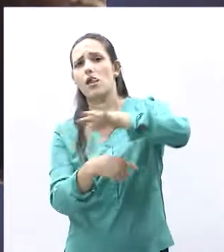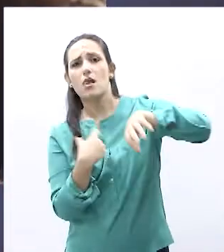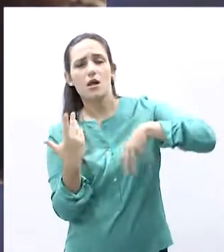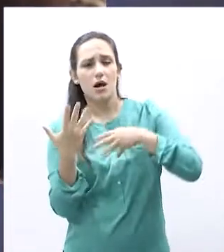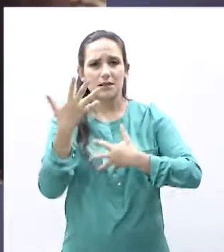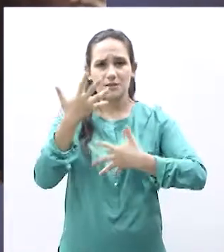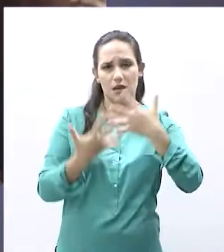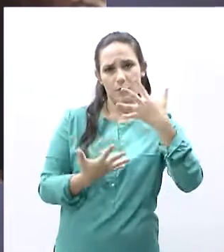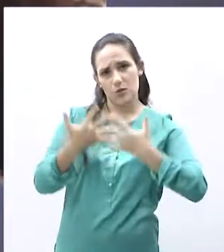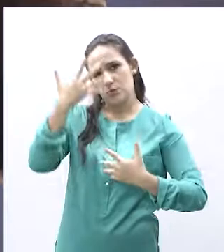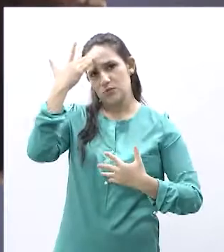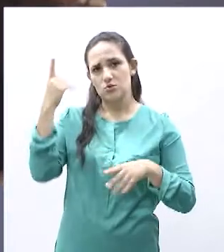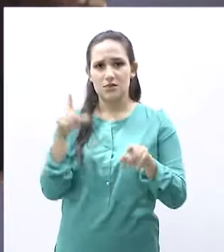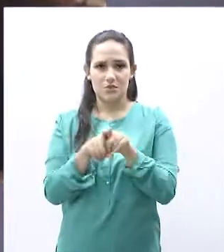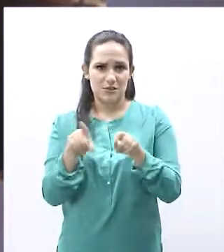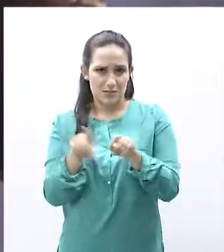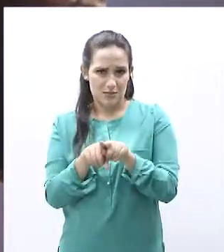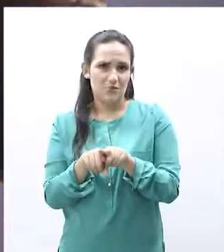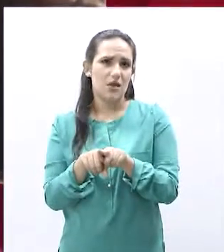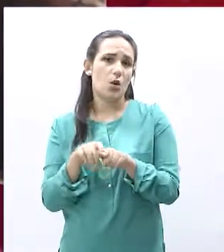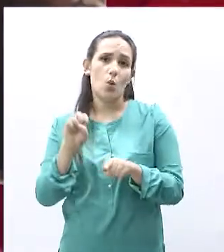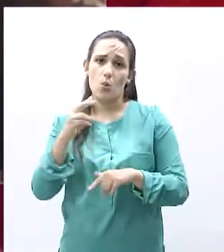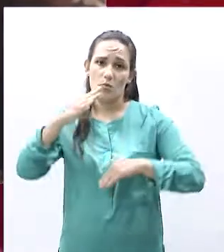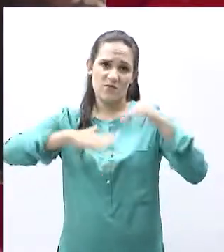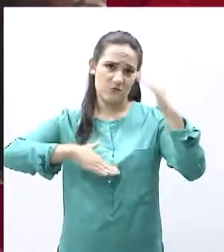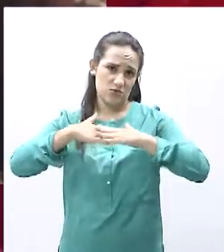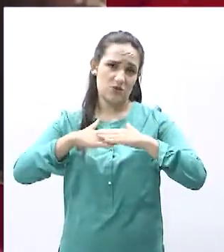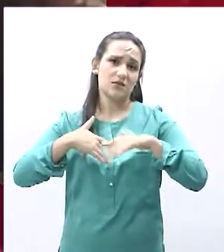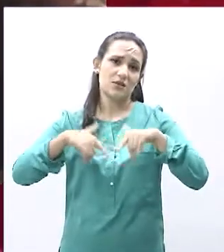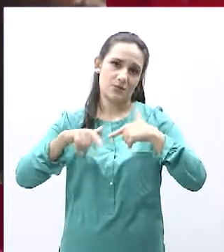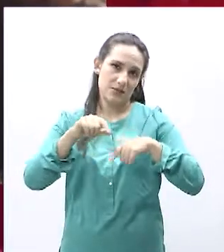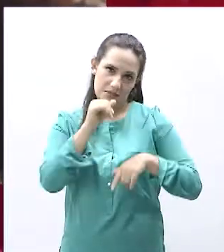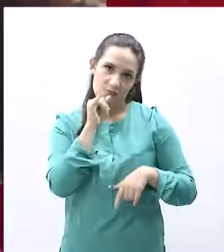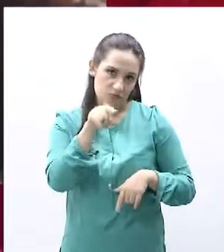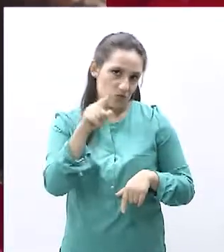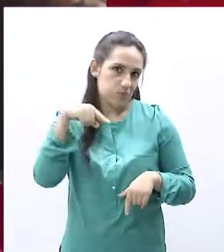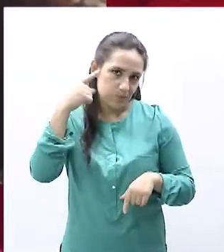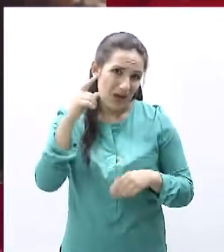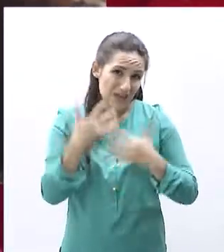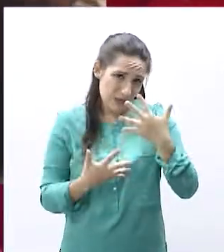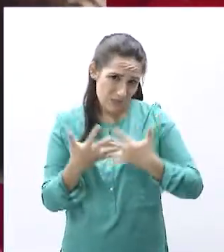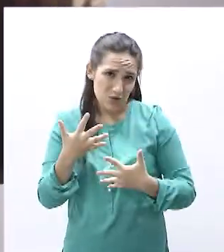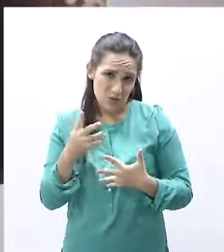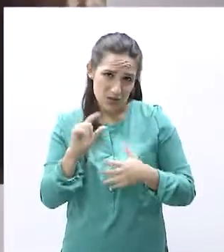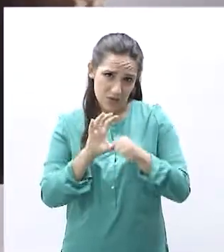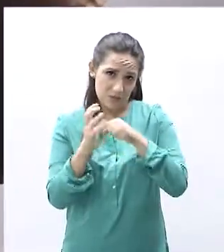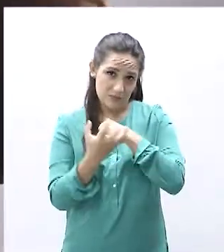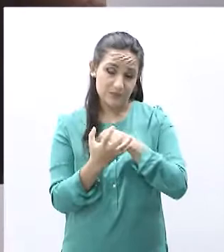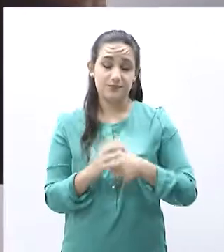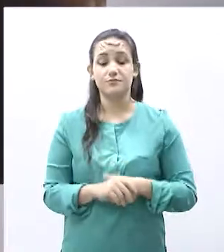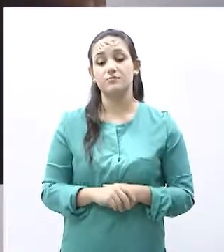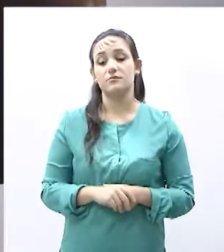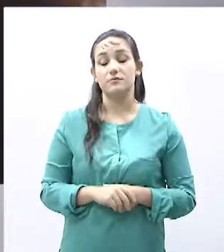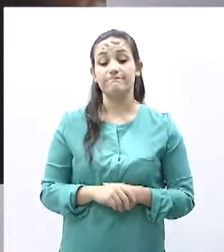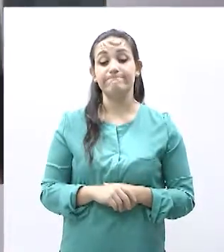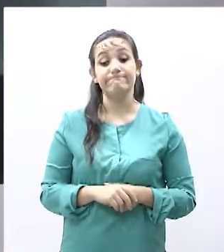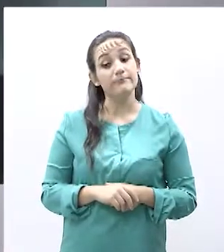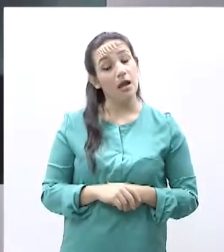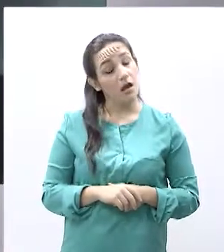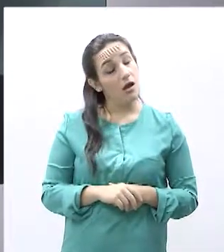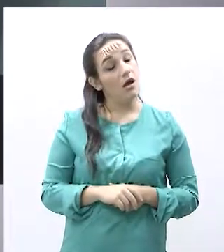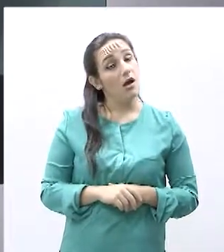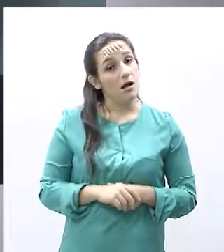atrapalha, né, tanto os beneficiários como até profissionais que trabalham com esse público, como é o seu caso? Olha, o trabalho